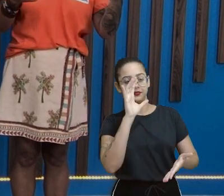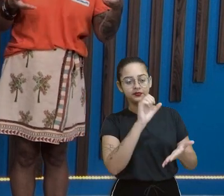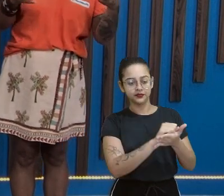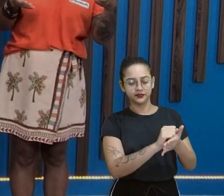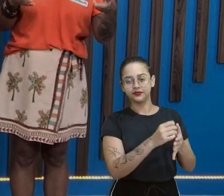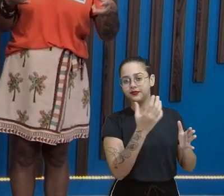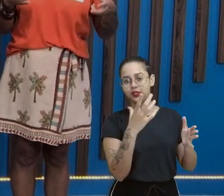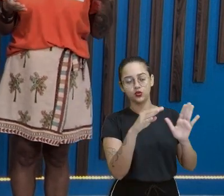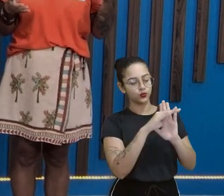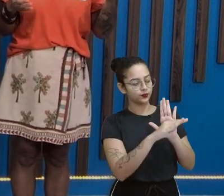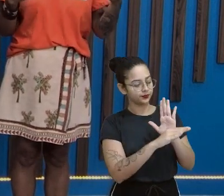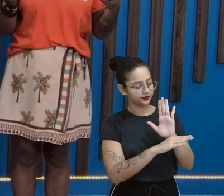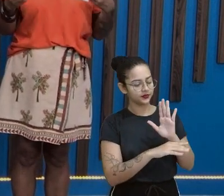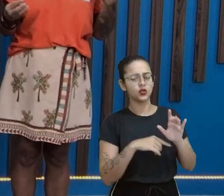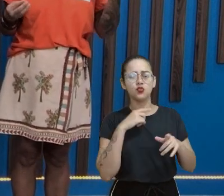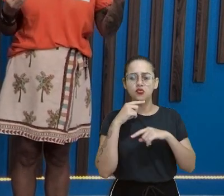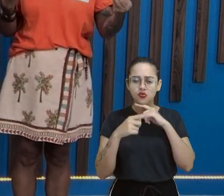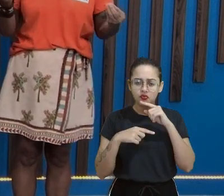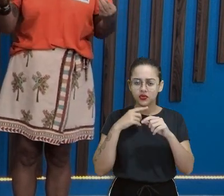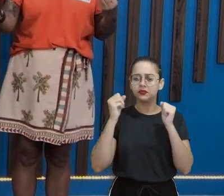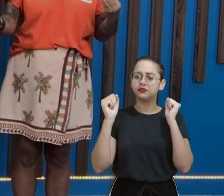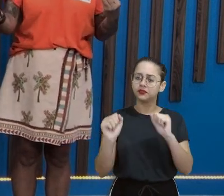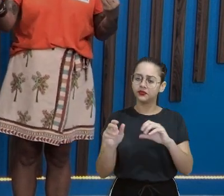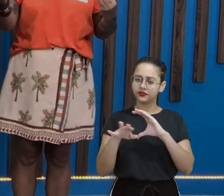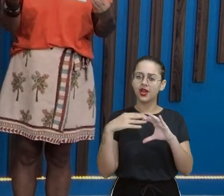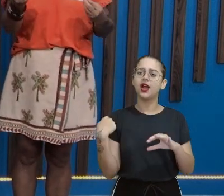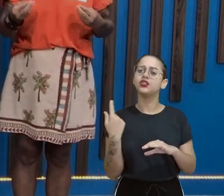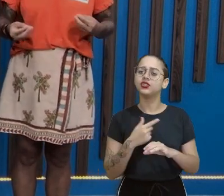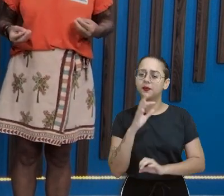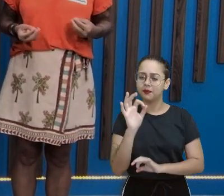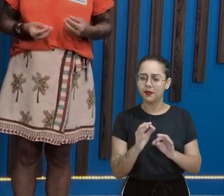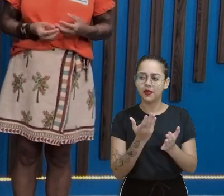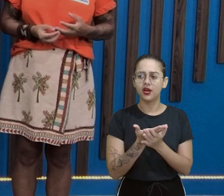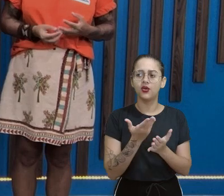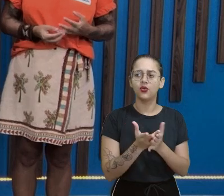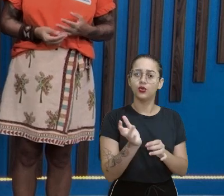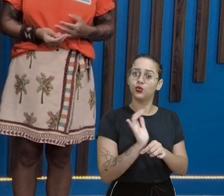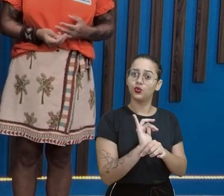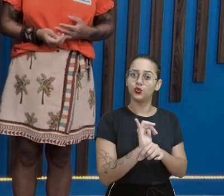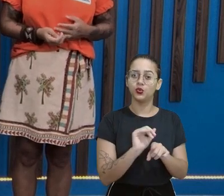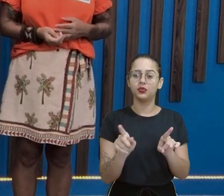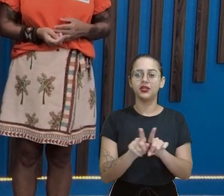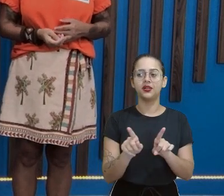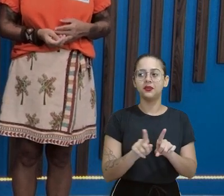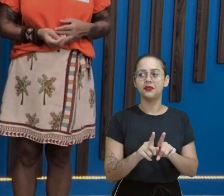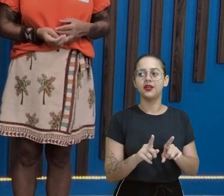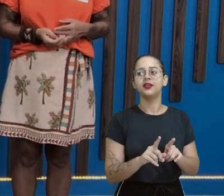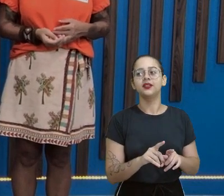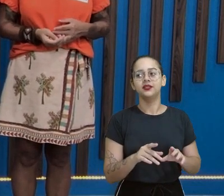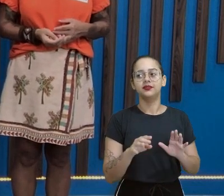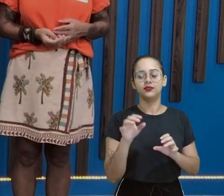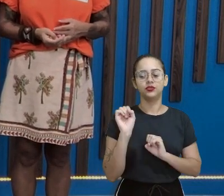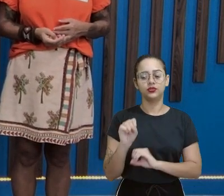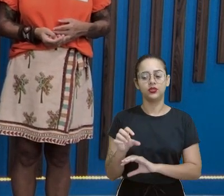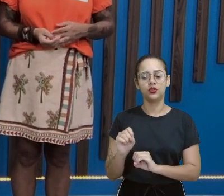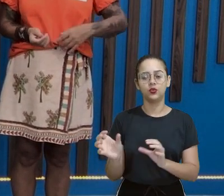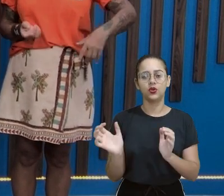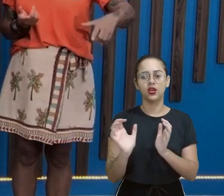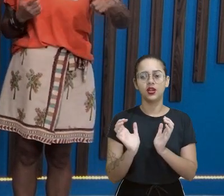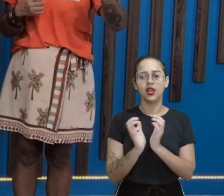tira dúvidas. A gente preparou essas aulas com muito carinho para vocês. No YouTube dessa turma também está lá, Sim, né, na nossa sim. página do Educa